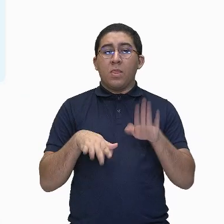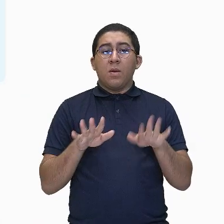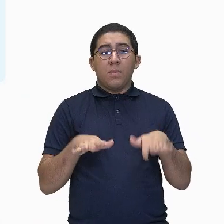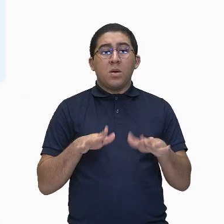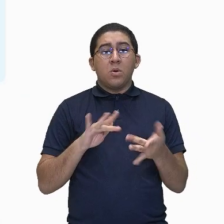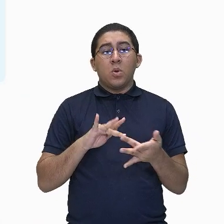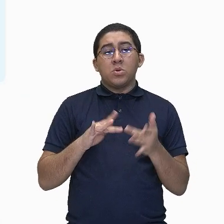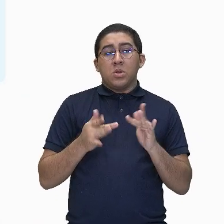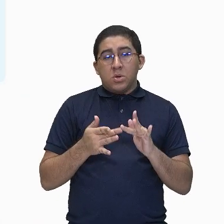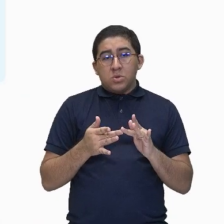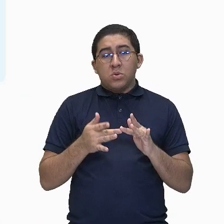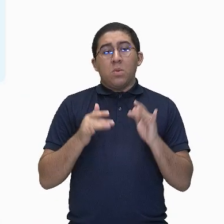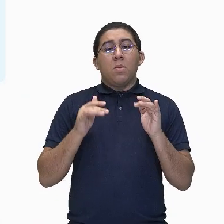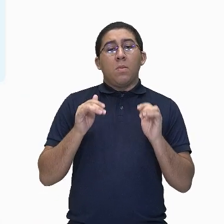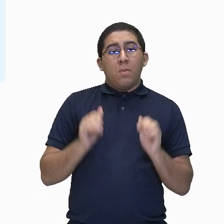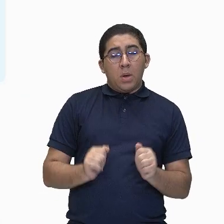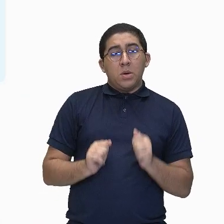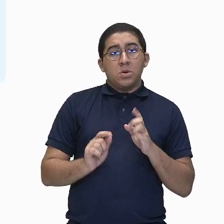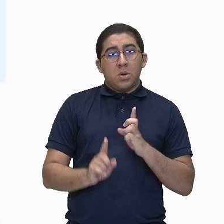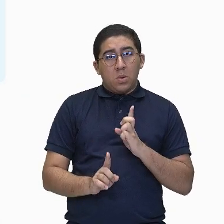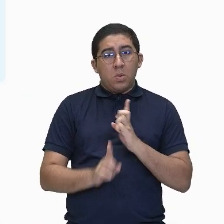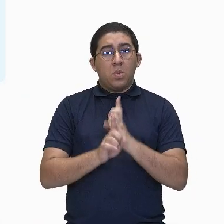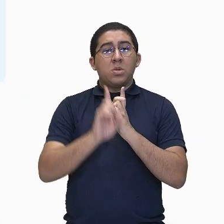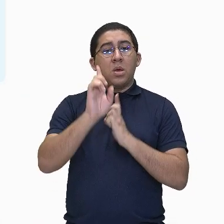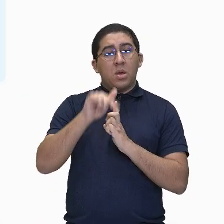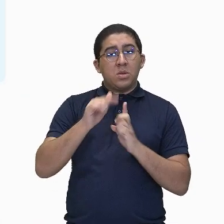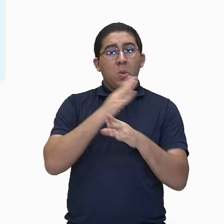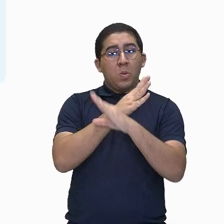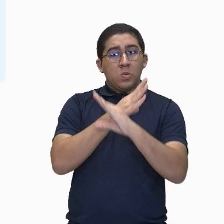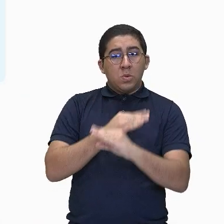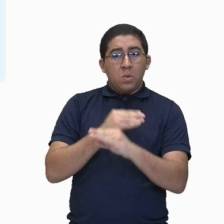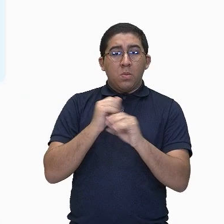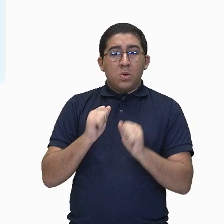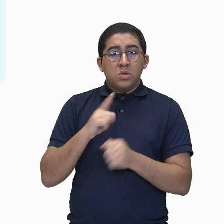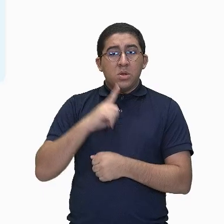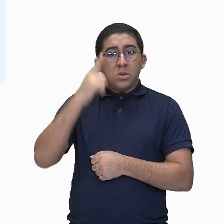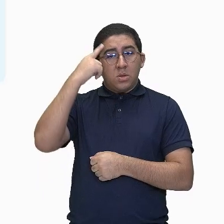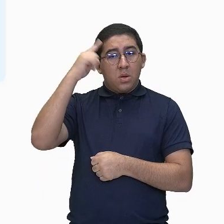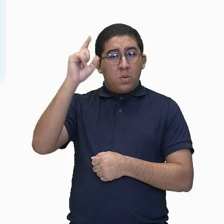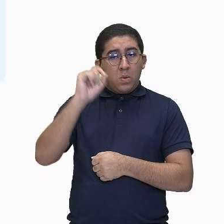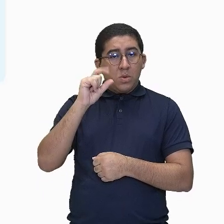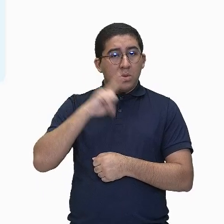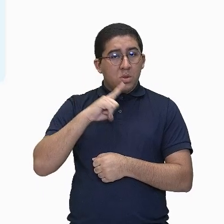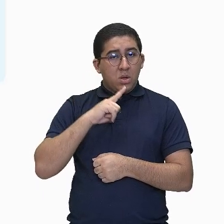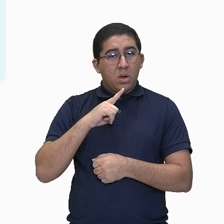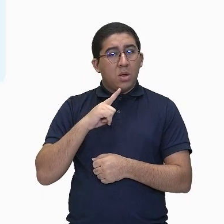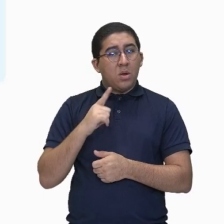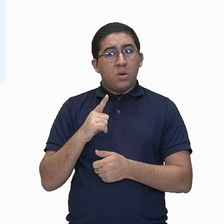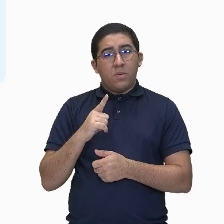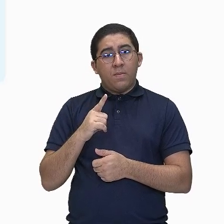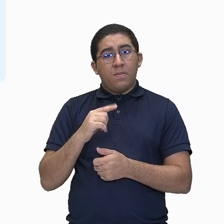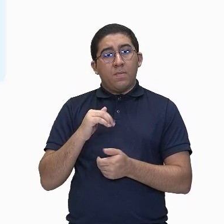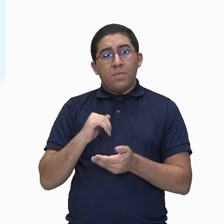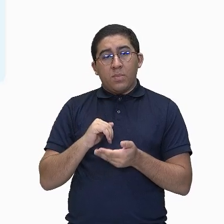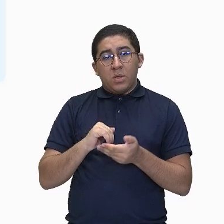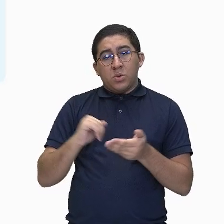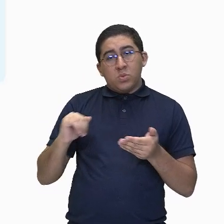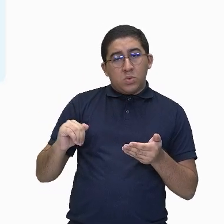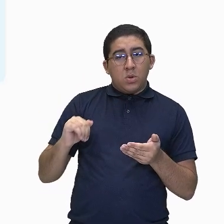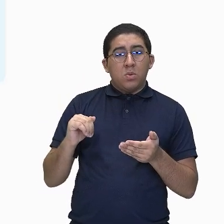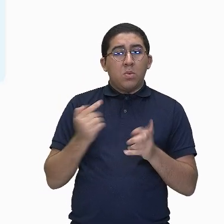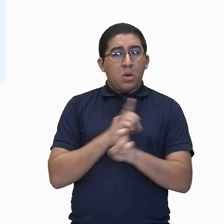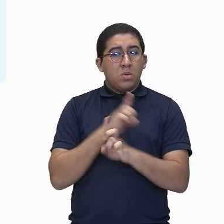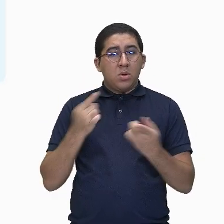pode encontrar essas conjunções, elas podem dar ideia de exclusão, de alternância, né, ou de